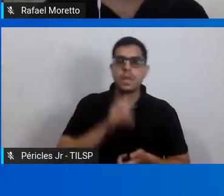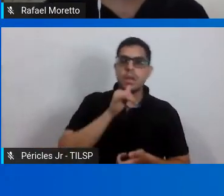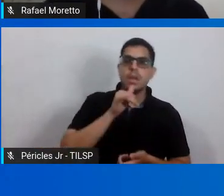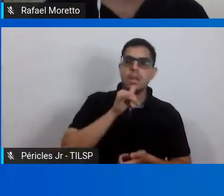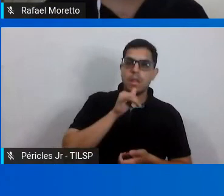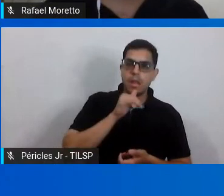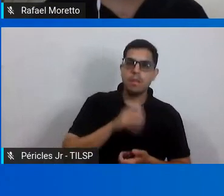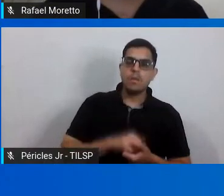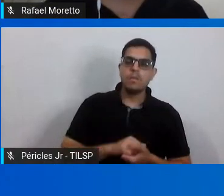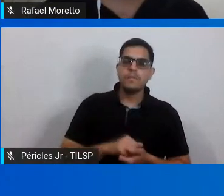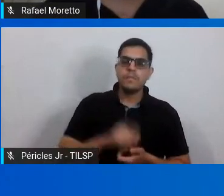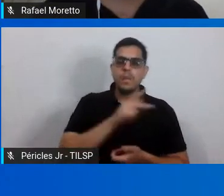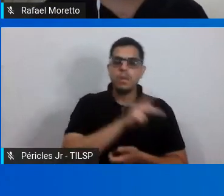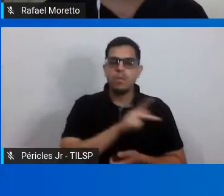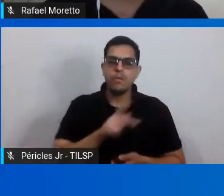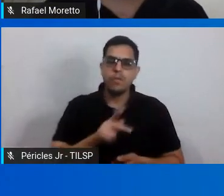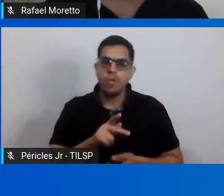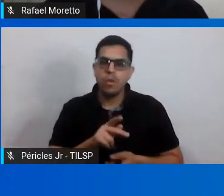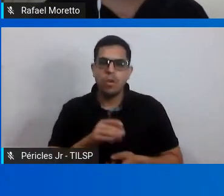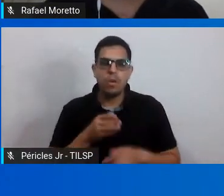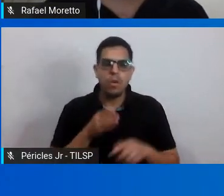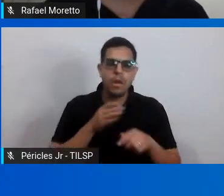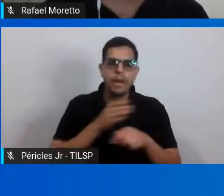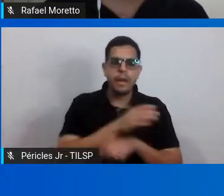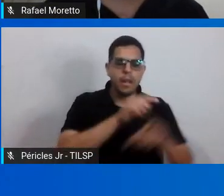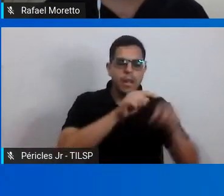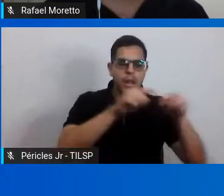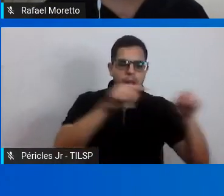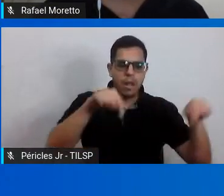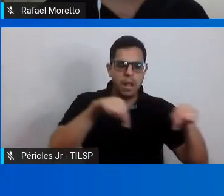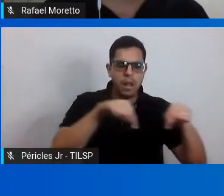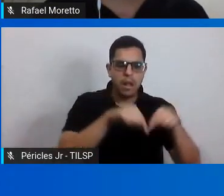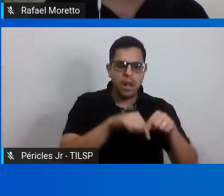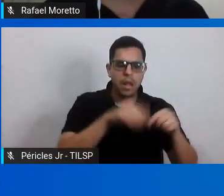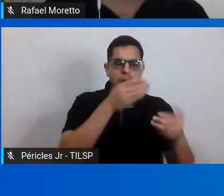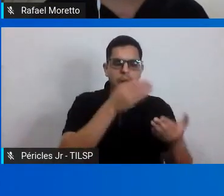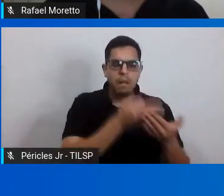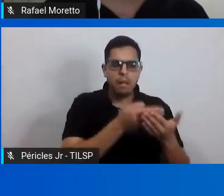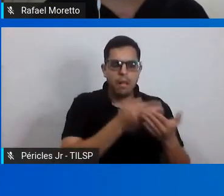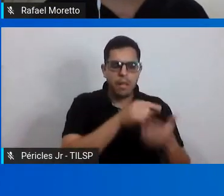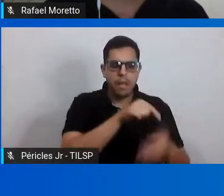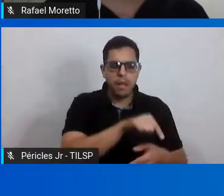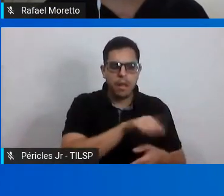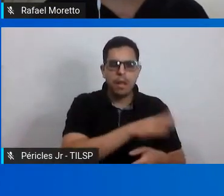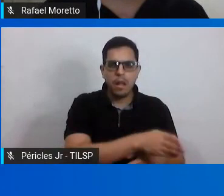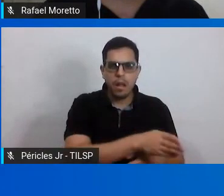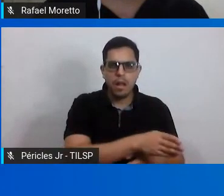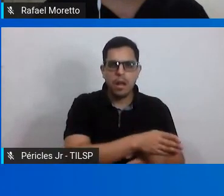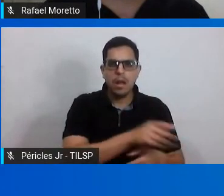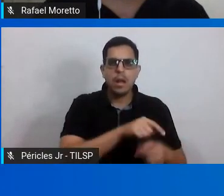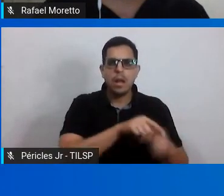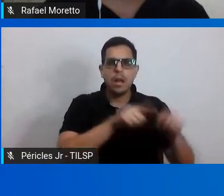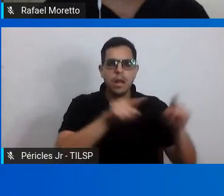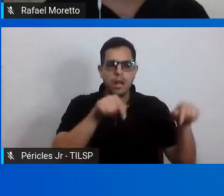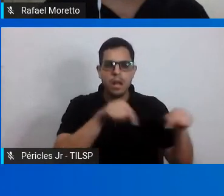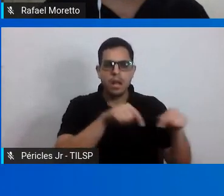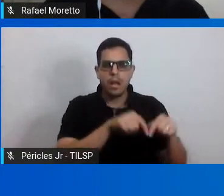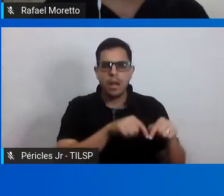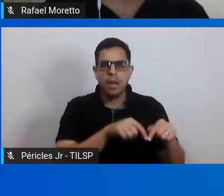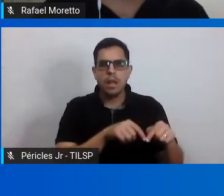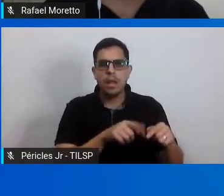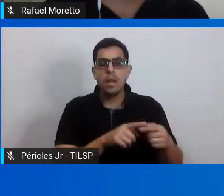hermético da sala de aula projetando situações para coluna Imagine situação Extra muro e a educação a distância